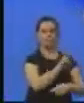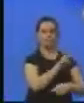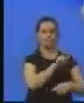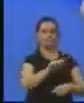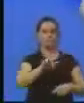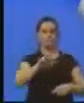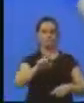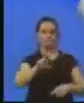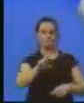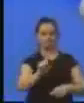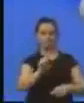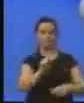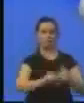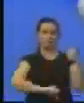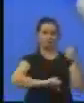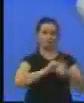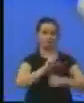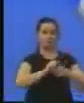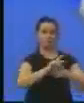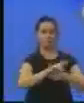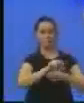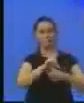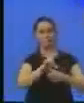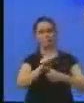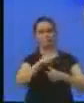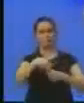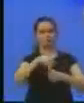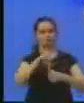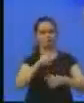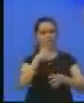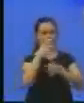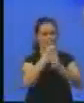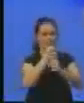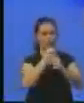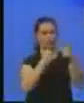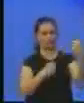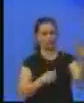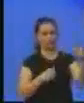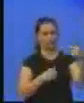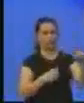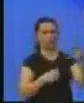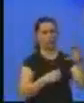graus em radianos, que aí sim é medida. Foi a conta que foi feita ali do lado. Deu